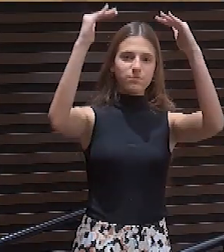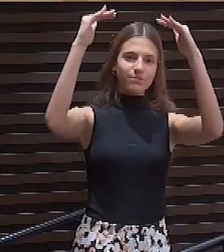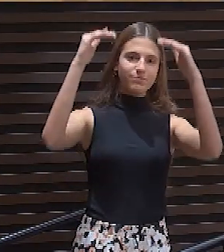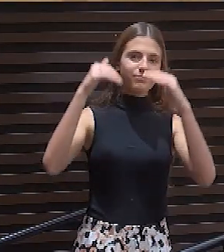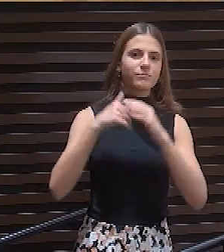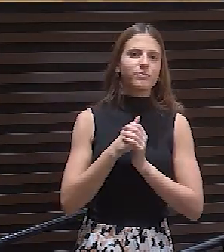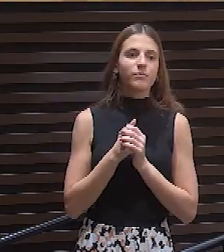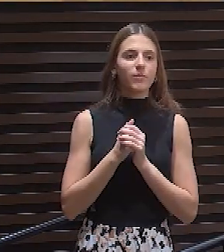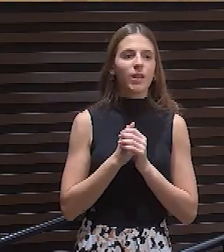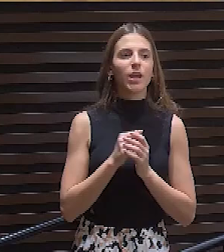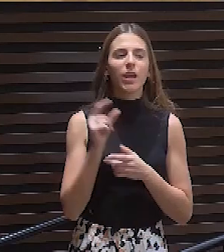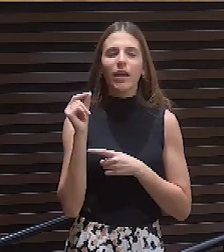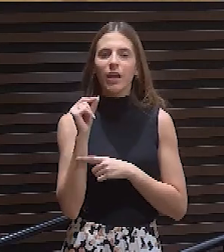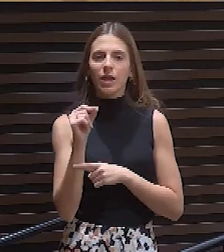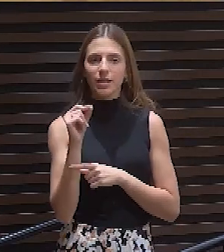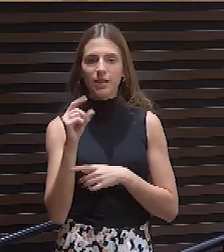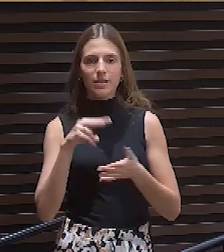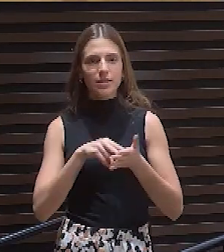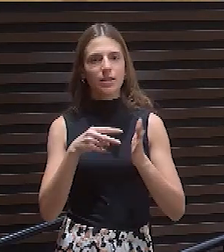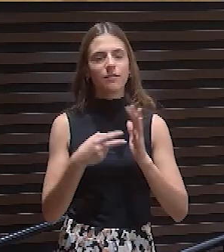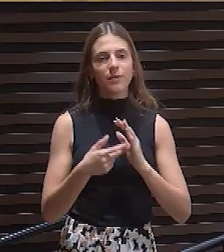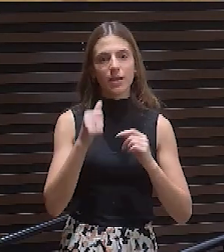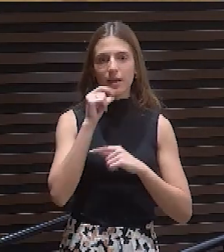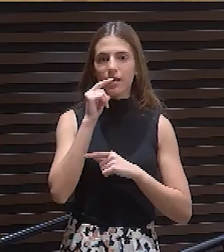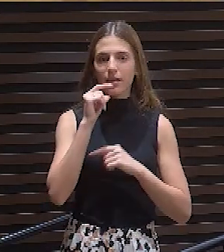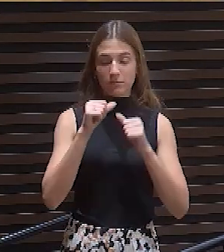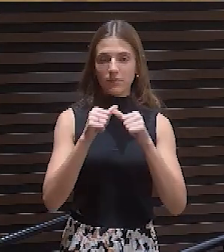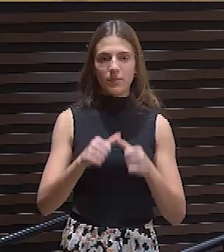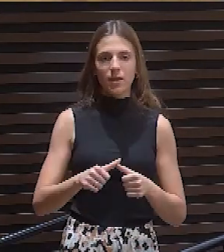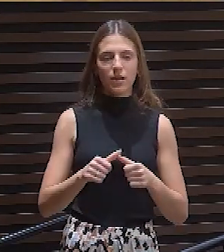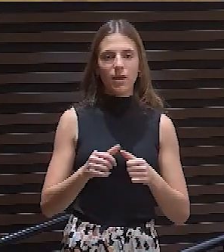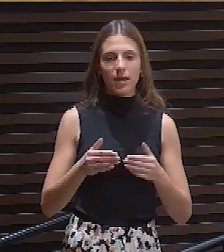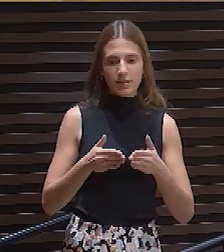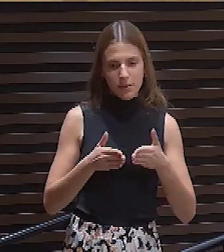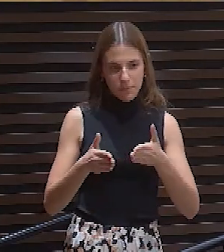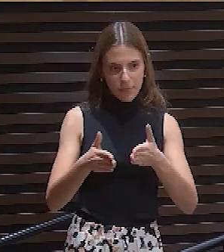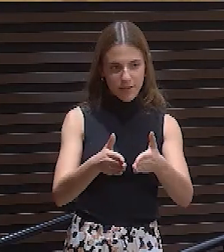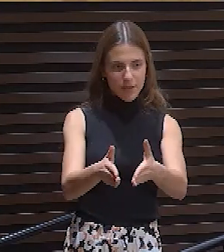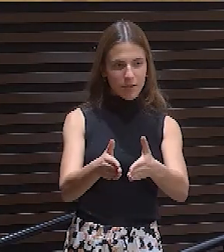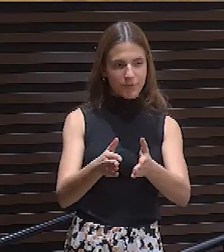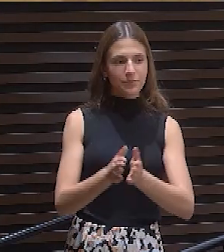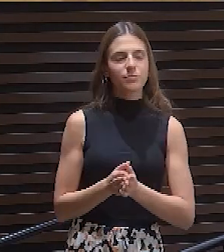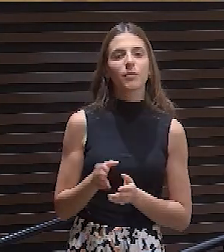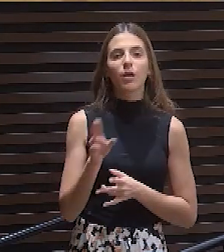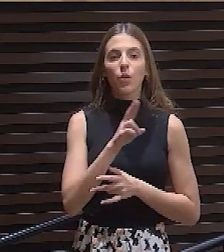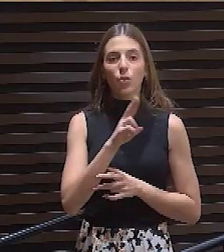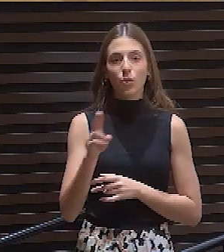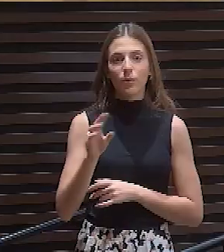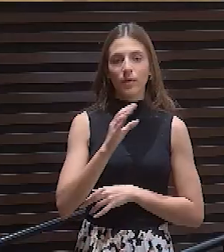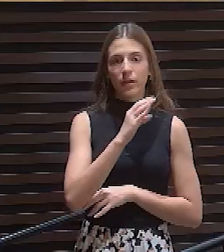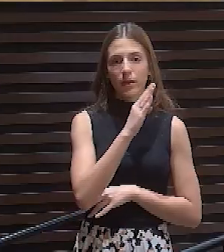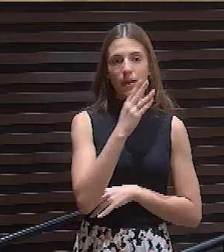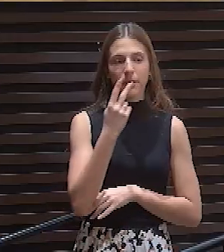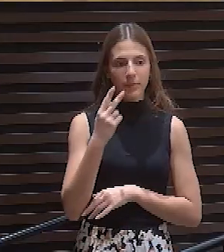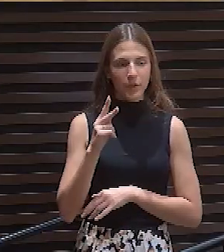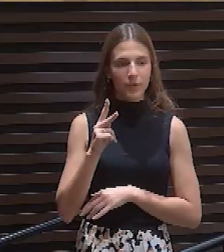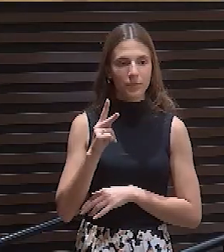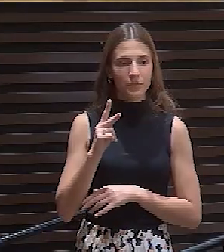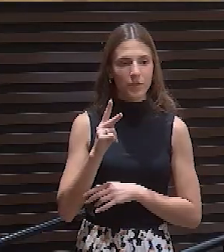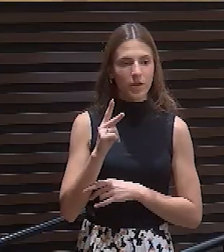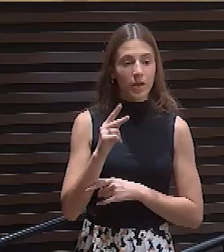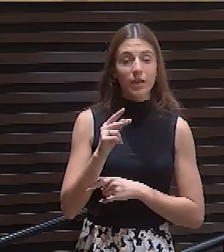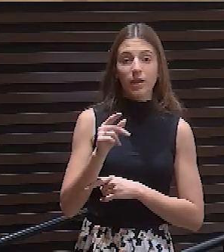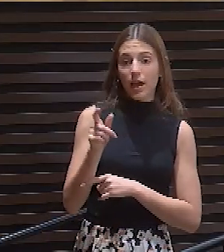que significa essa travessia do Jordão? Que é o nome hebreu, aquele que atravessa o rio.